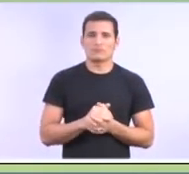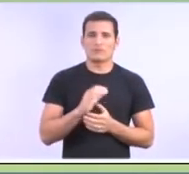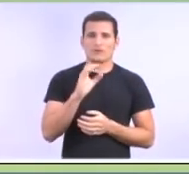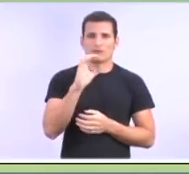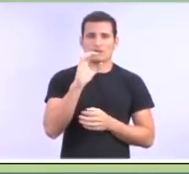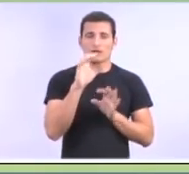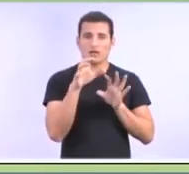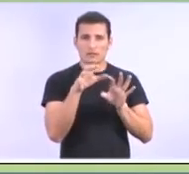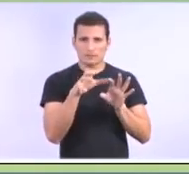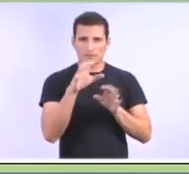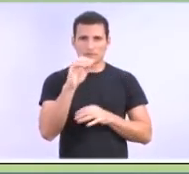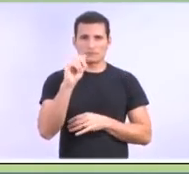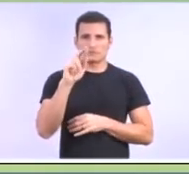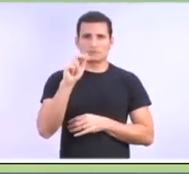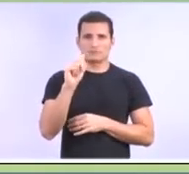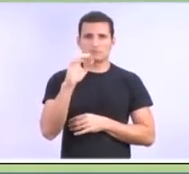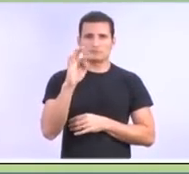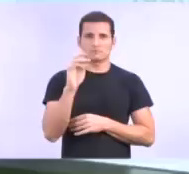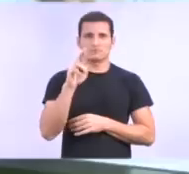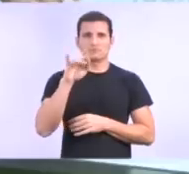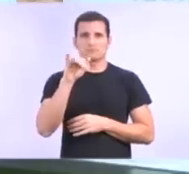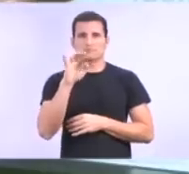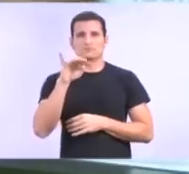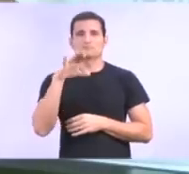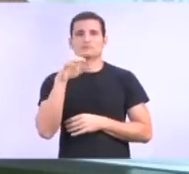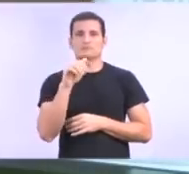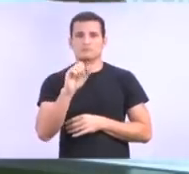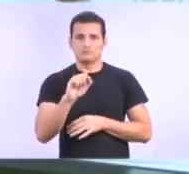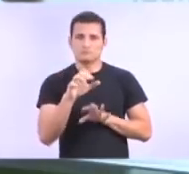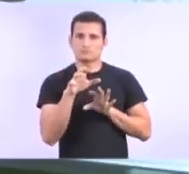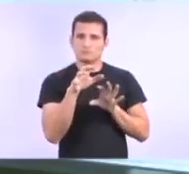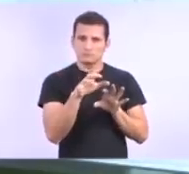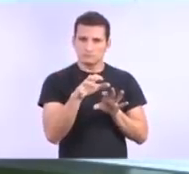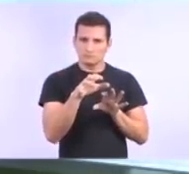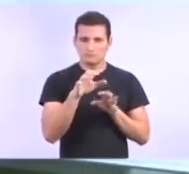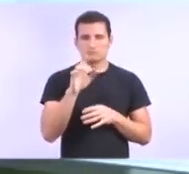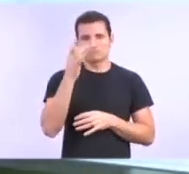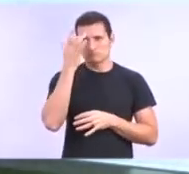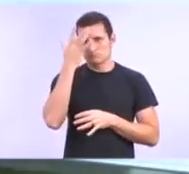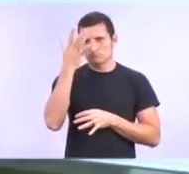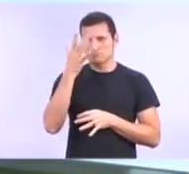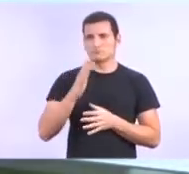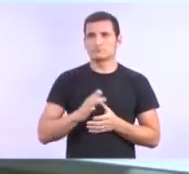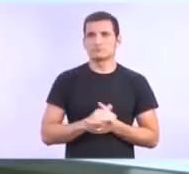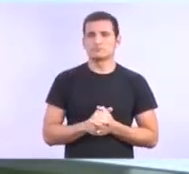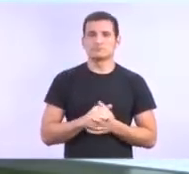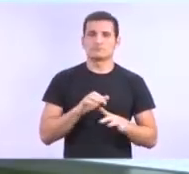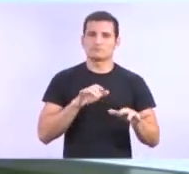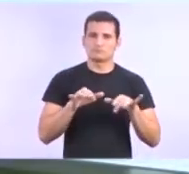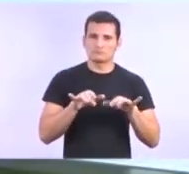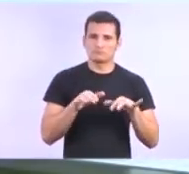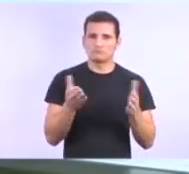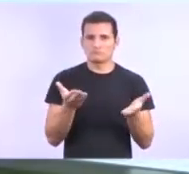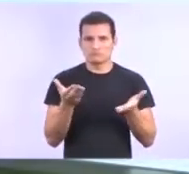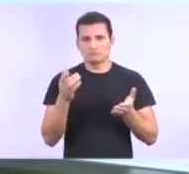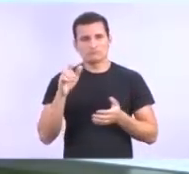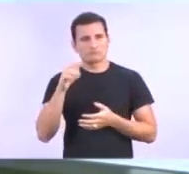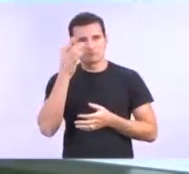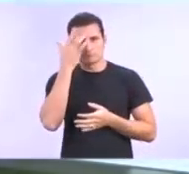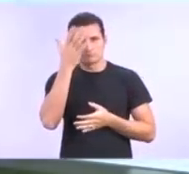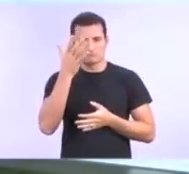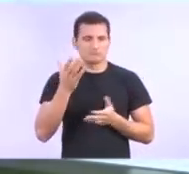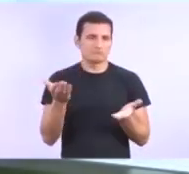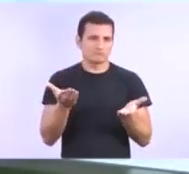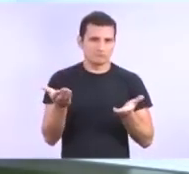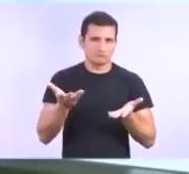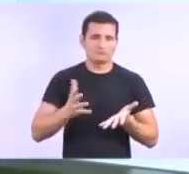definir as características do objeto. Como definir as características do objeto? Muito fácil. né? Programar hoje em dia é muito fácil. Na nossa época,